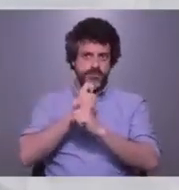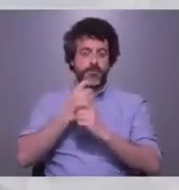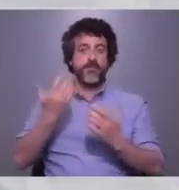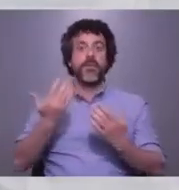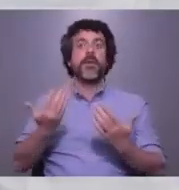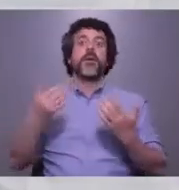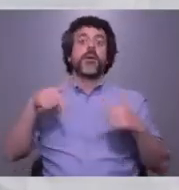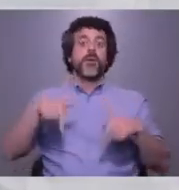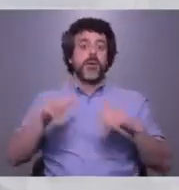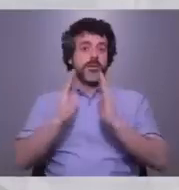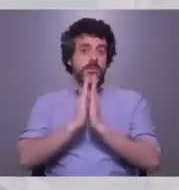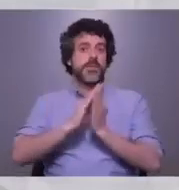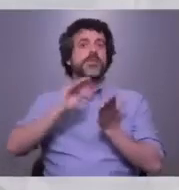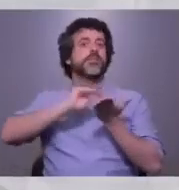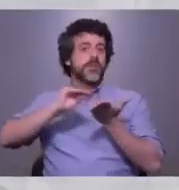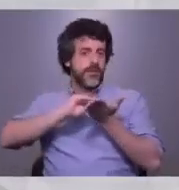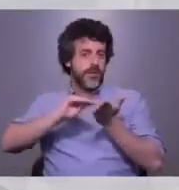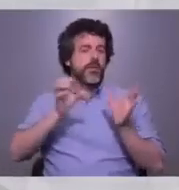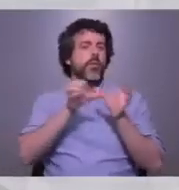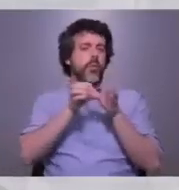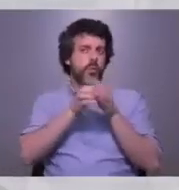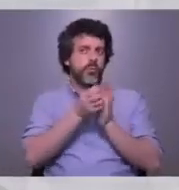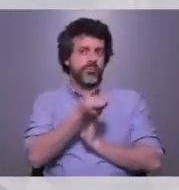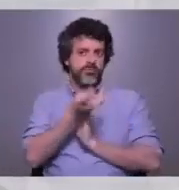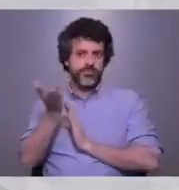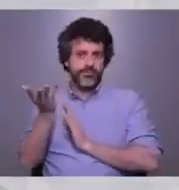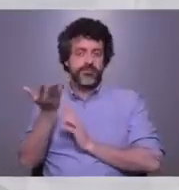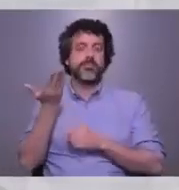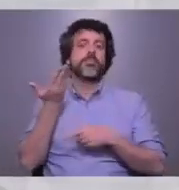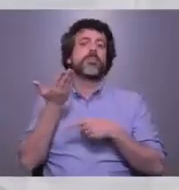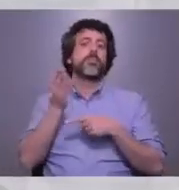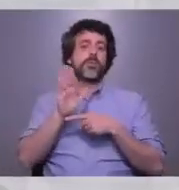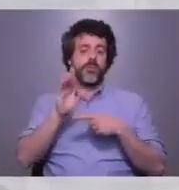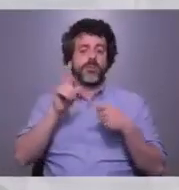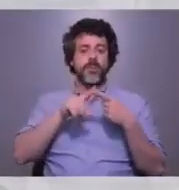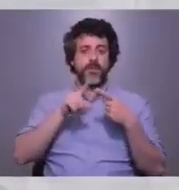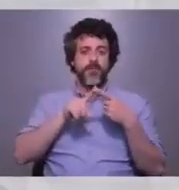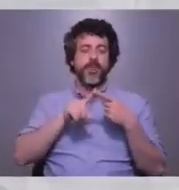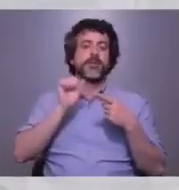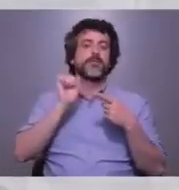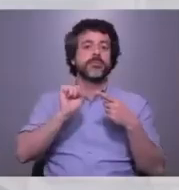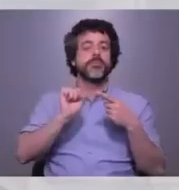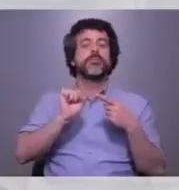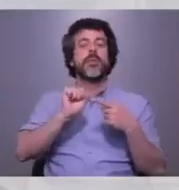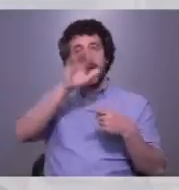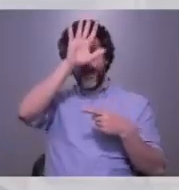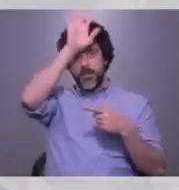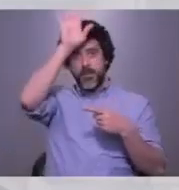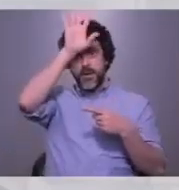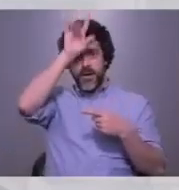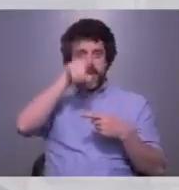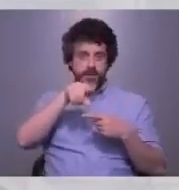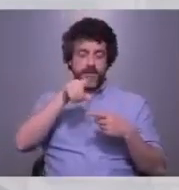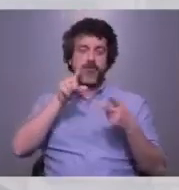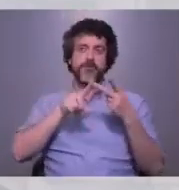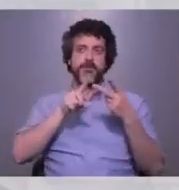Inscreveram-se para a nossa celebração os seguintes grupos: a Paróquia de São Pedro de Alvite, da Arquidiocese de Braga,